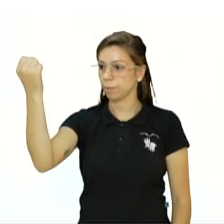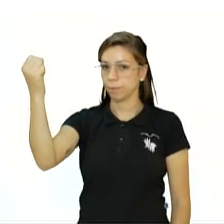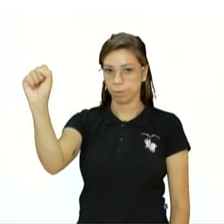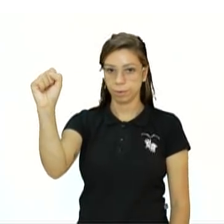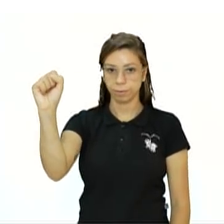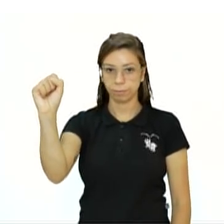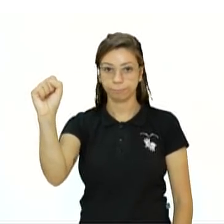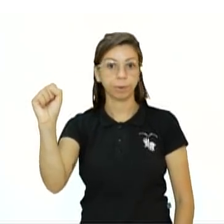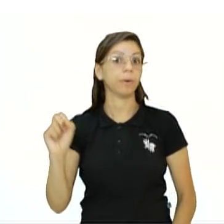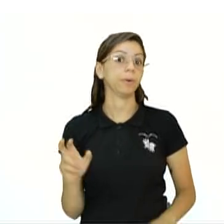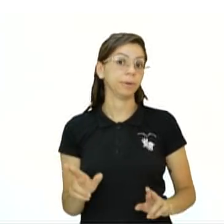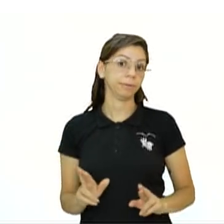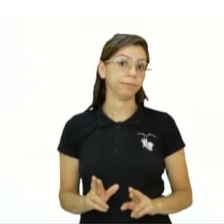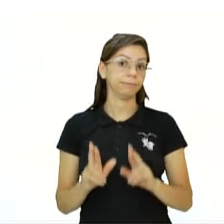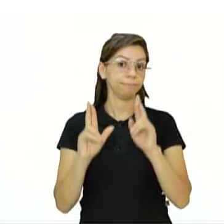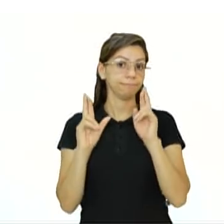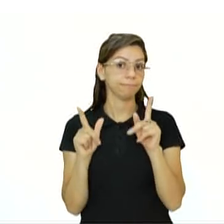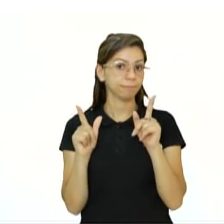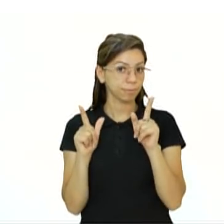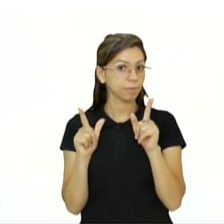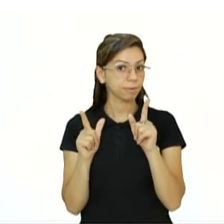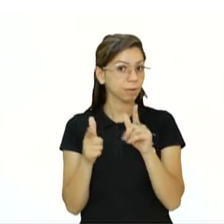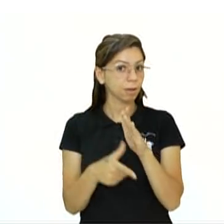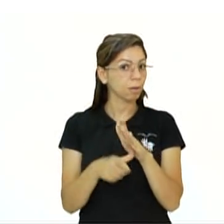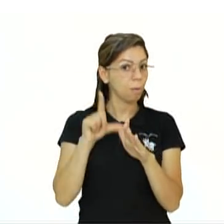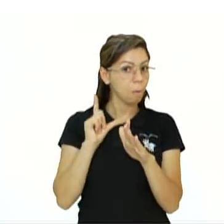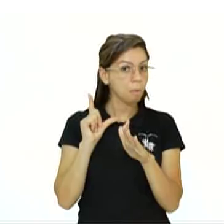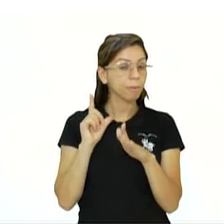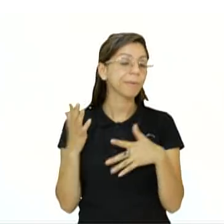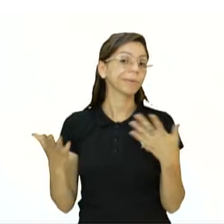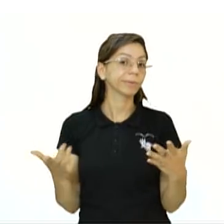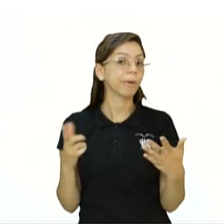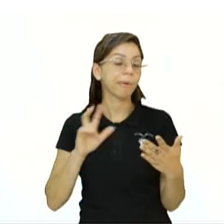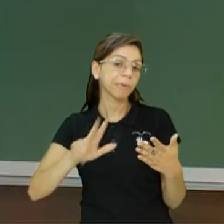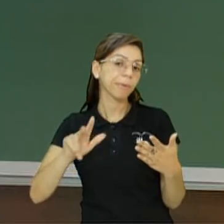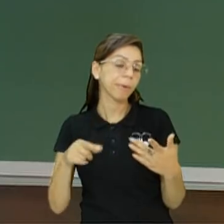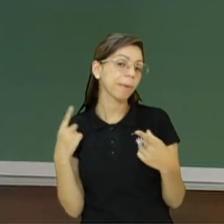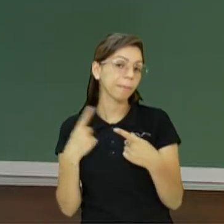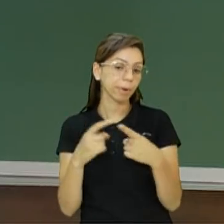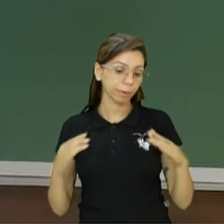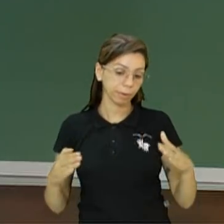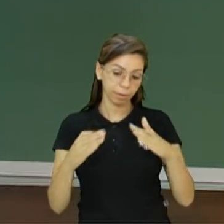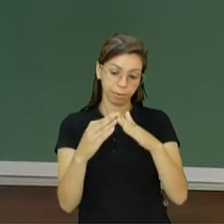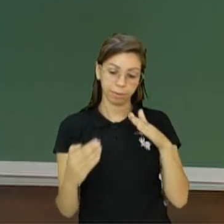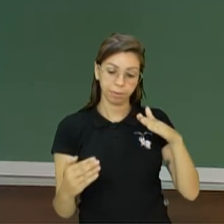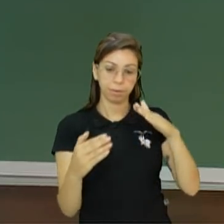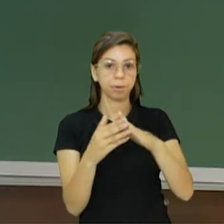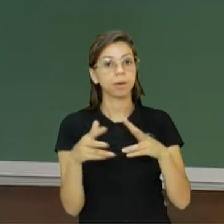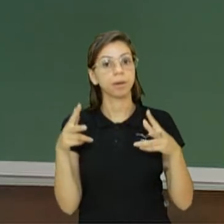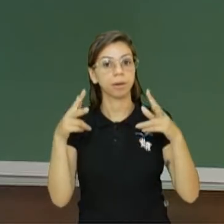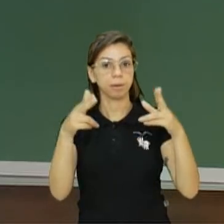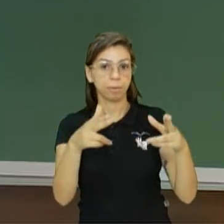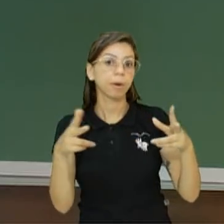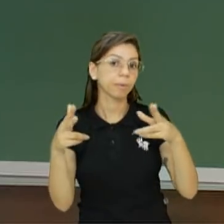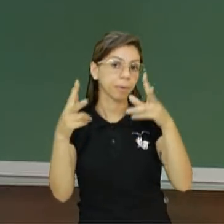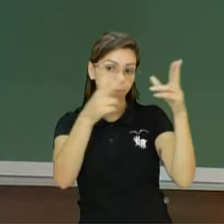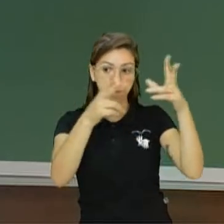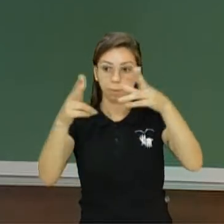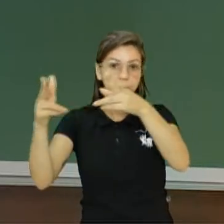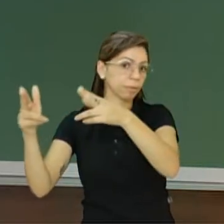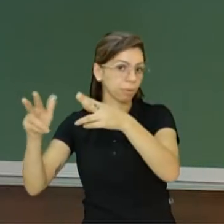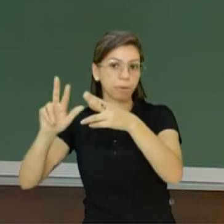arestas. Olha a diferença para o anterior, hein? Não é porque é pirâmide que o número de face, vértice e aresta vai ser